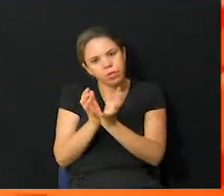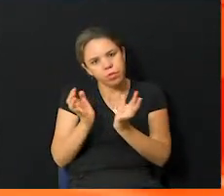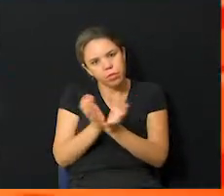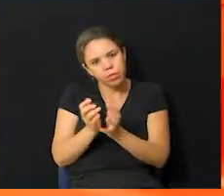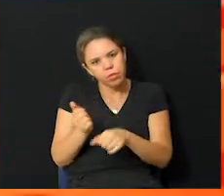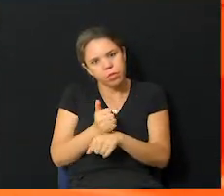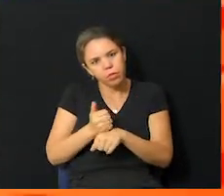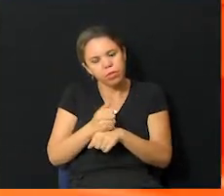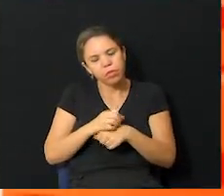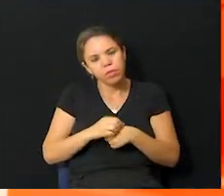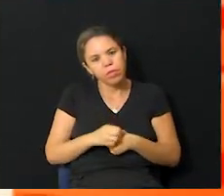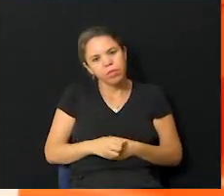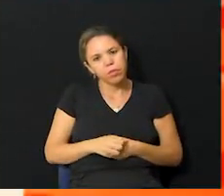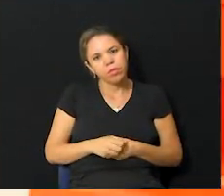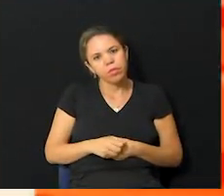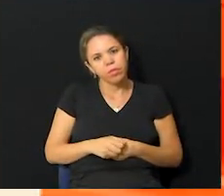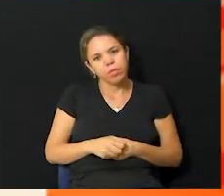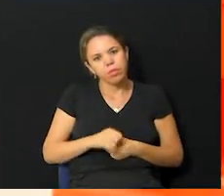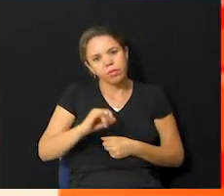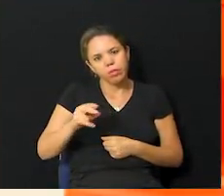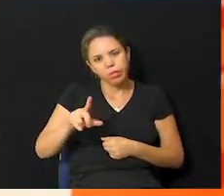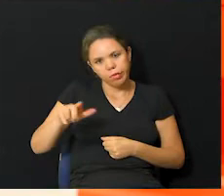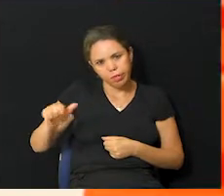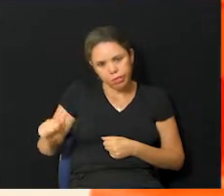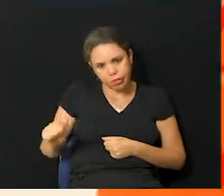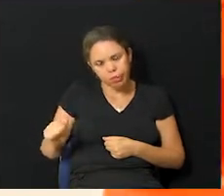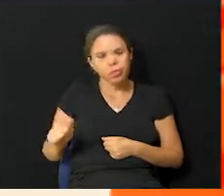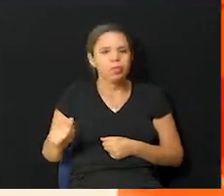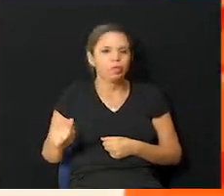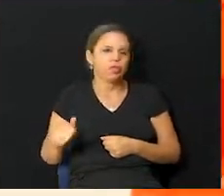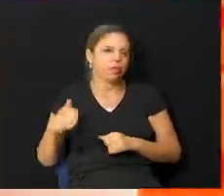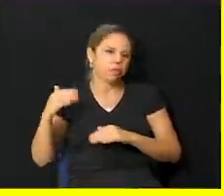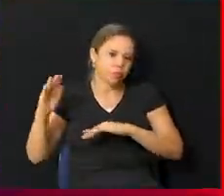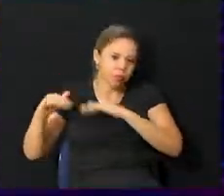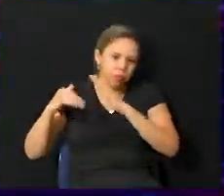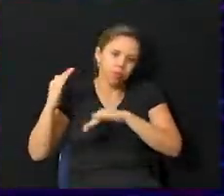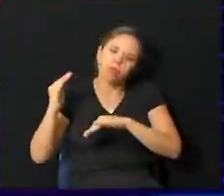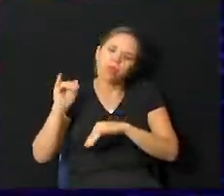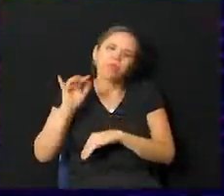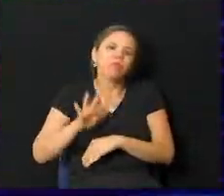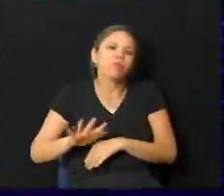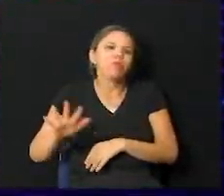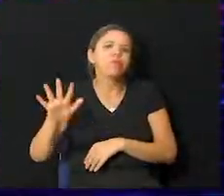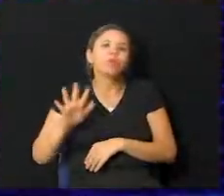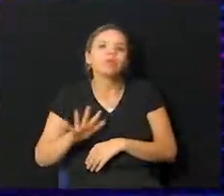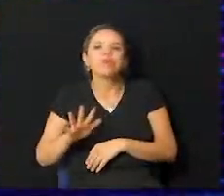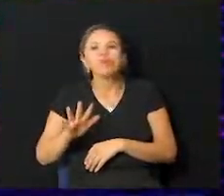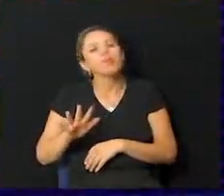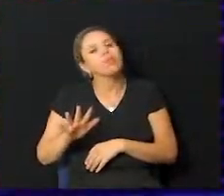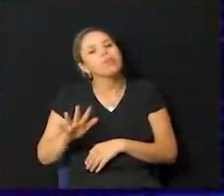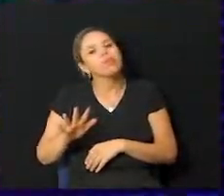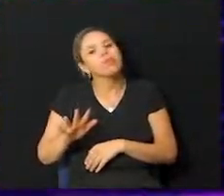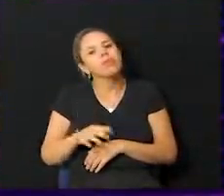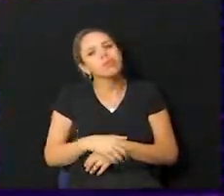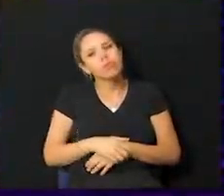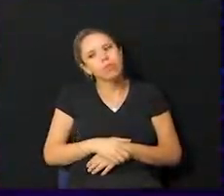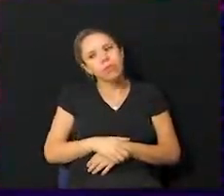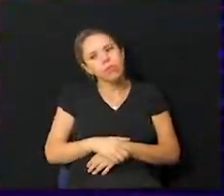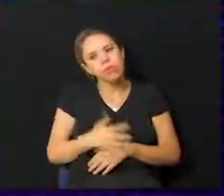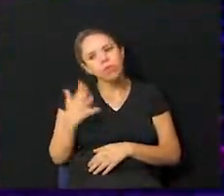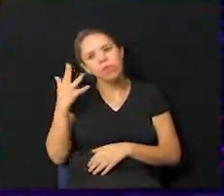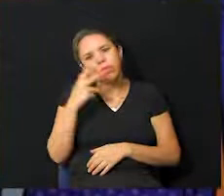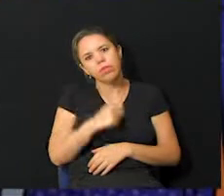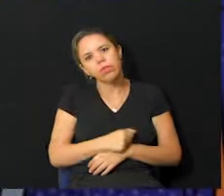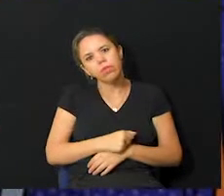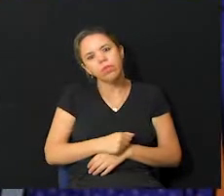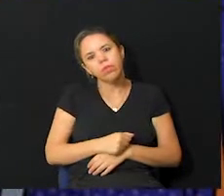equipe mesmo, né? Mas a Júlia Rocha desenvolveu as ilustrações de forma muito